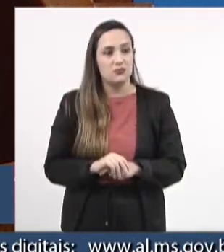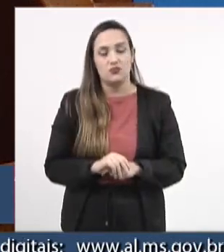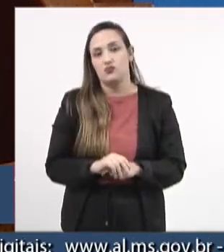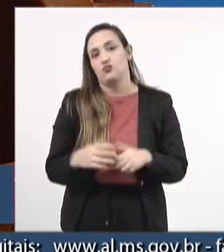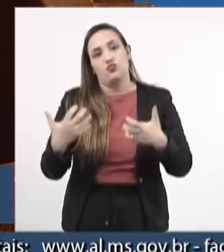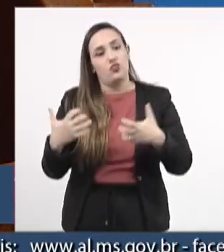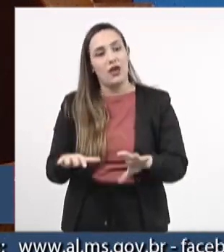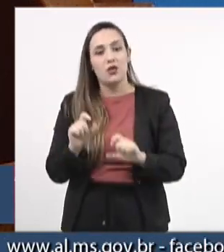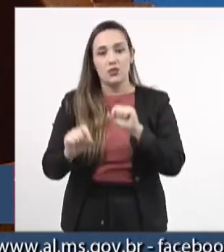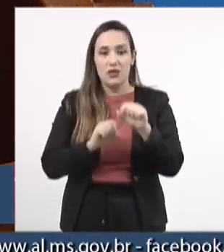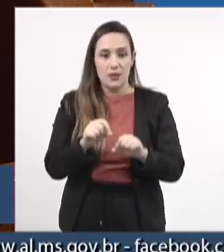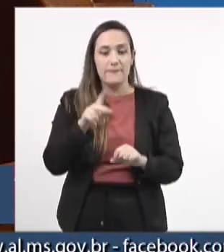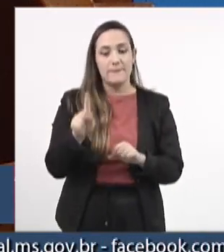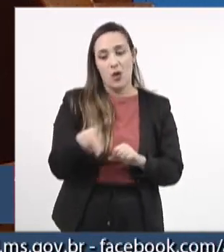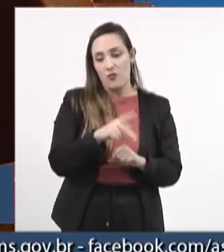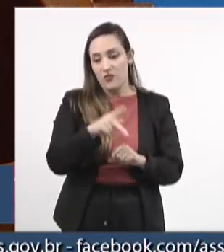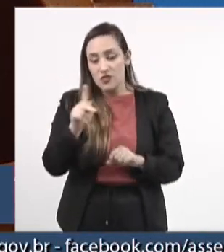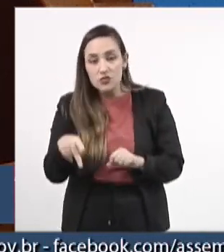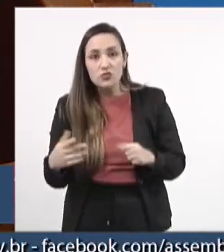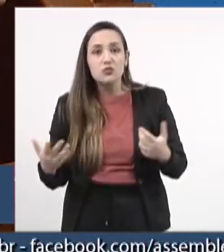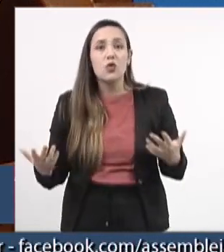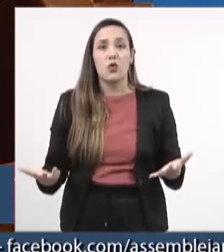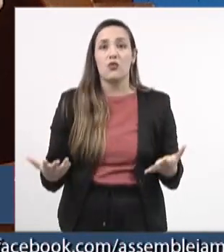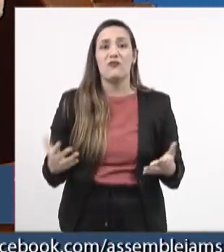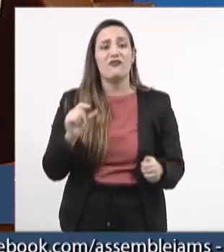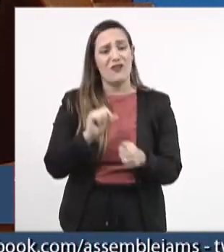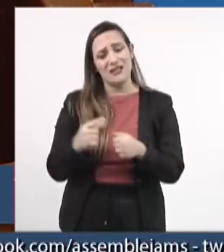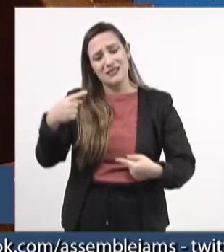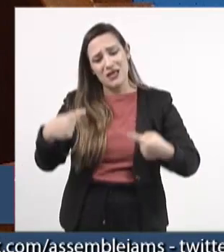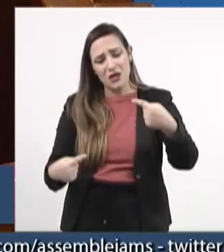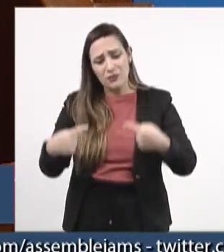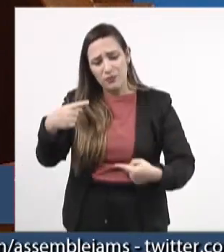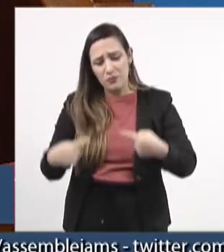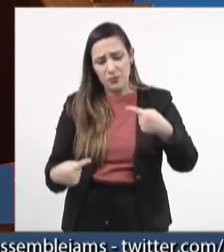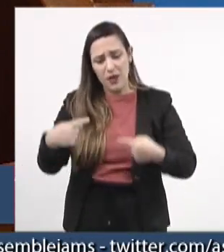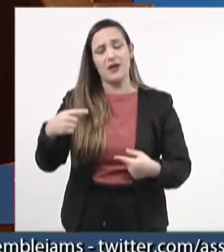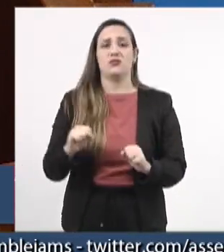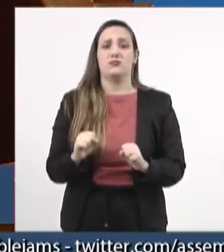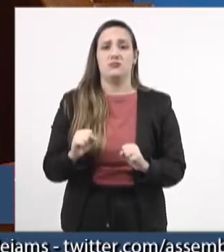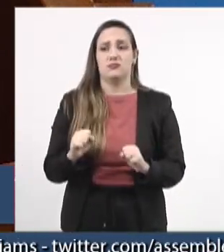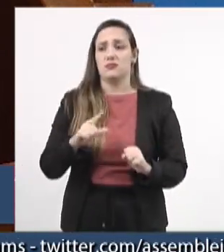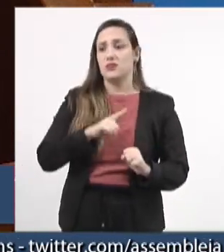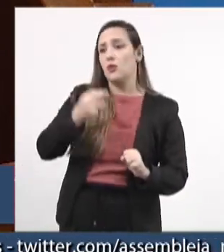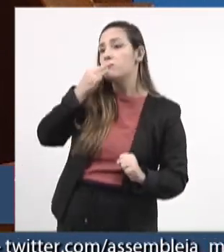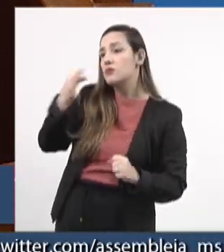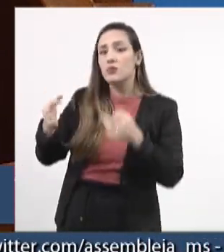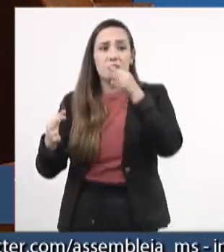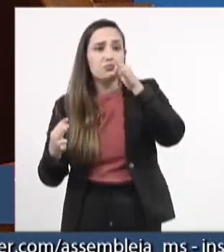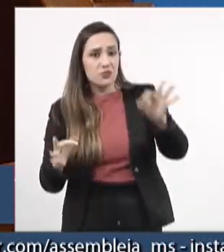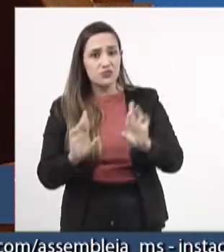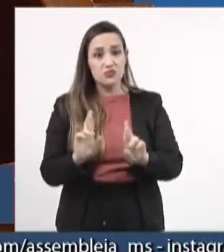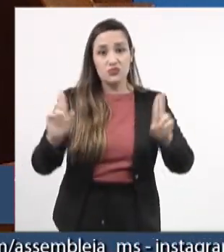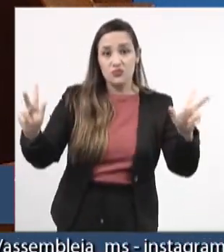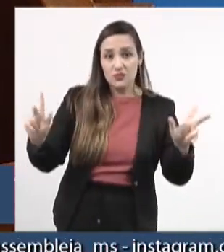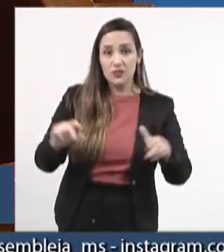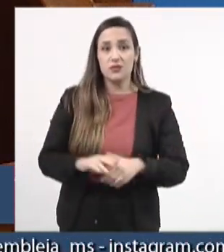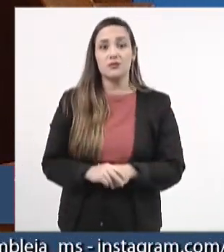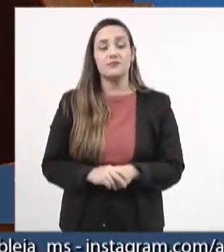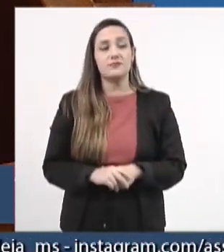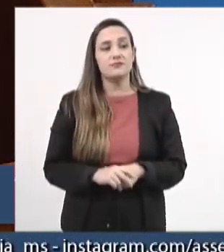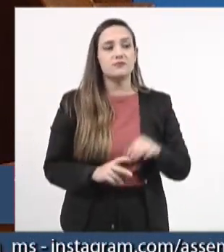querem permitir que os professores promovam um debate em que outras opiniões sejam também